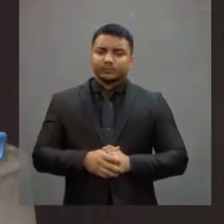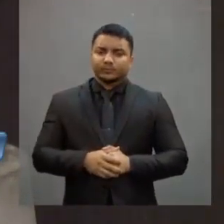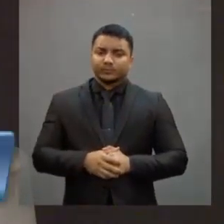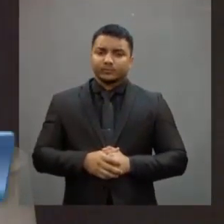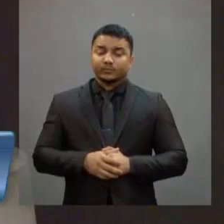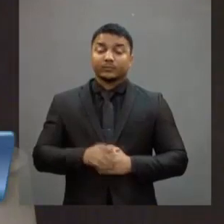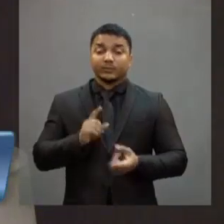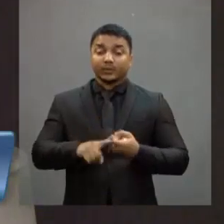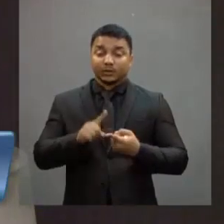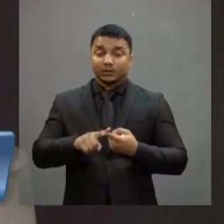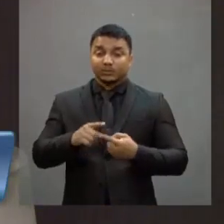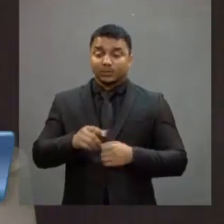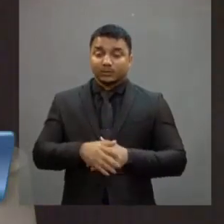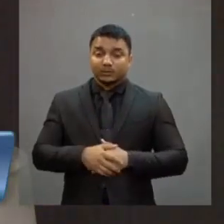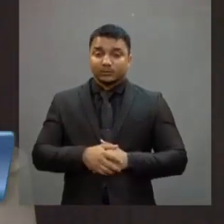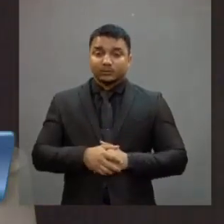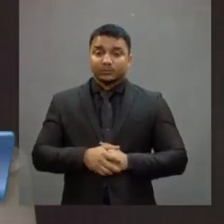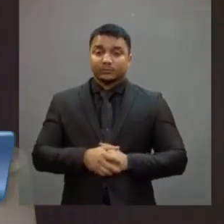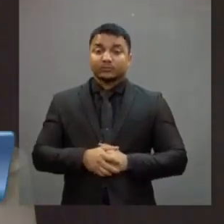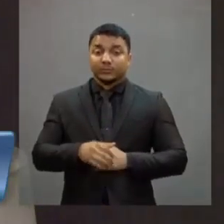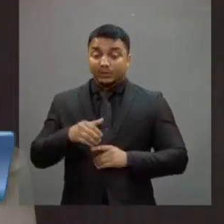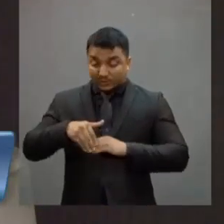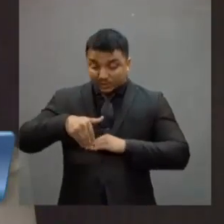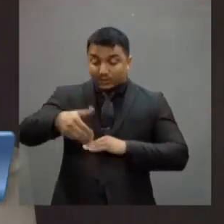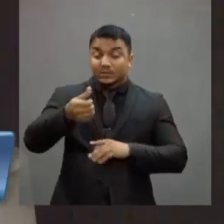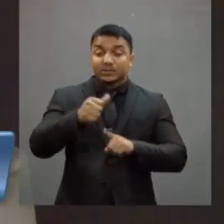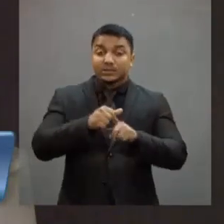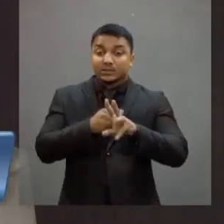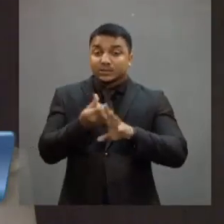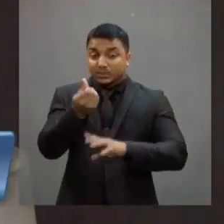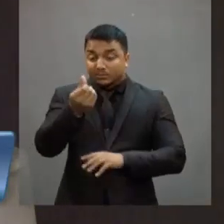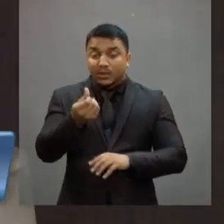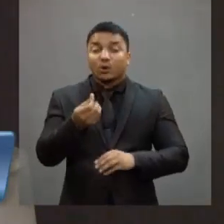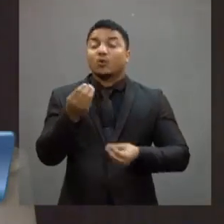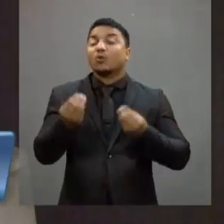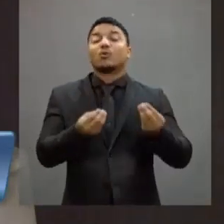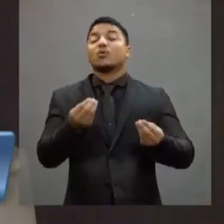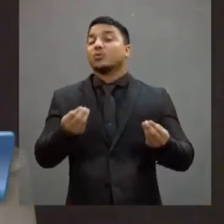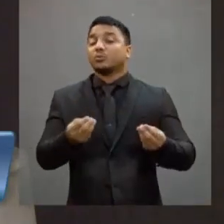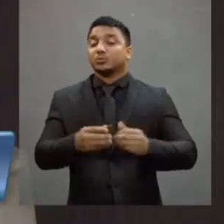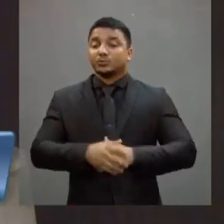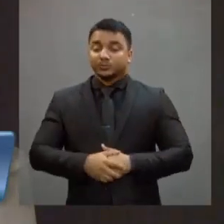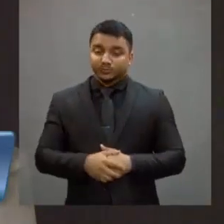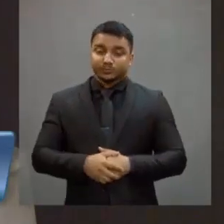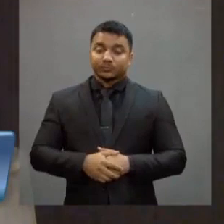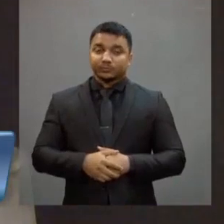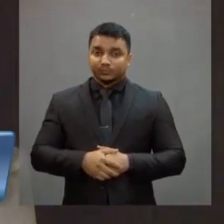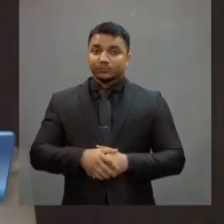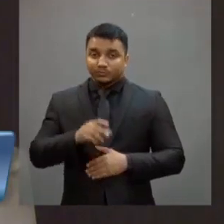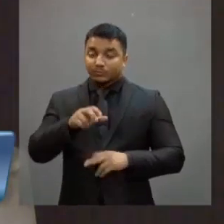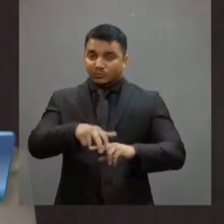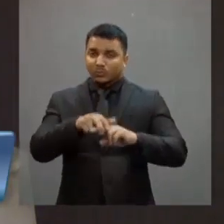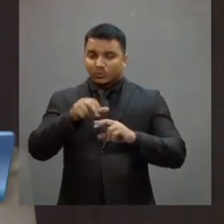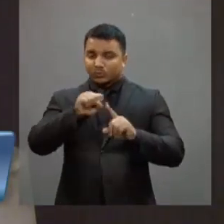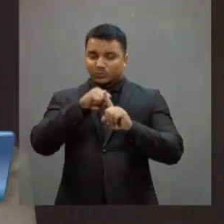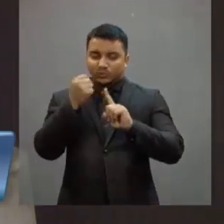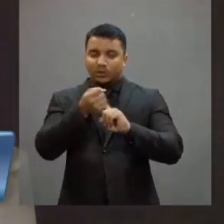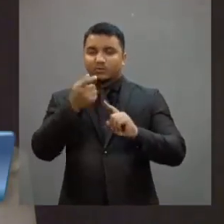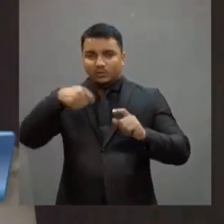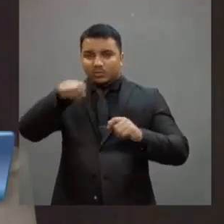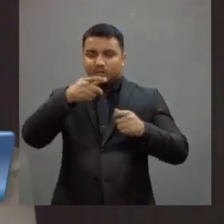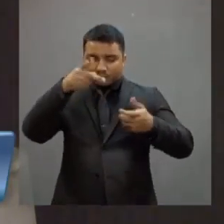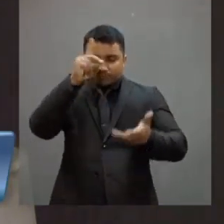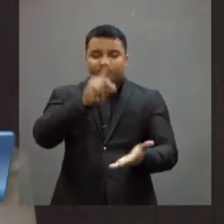E o discurso daqui a 6 meses? E o discurso daqui a 6 meses? Portanto, olhem no olho da sociedade e falem a verdade. Vocês